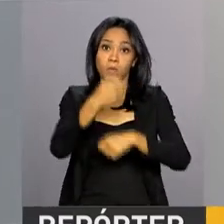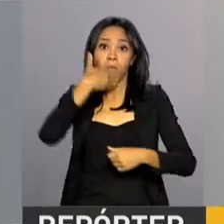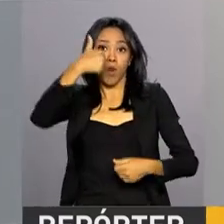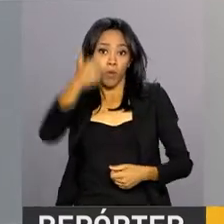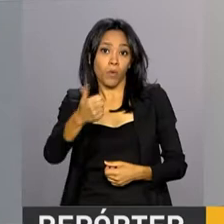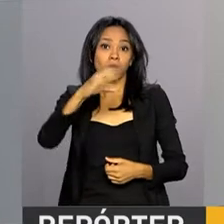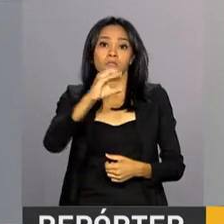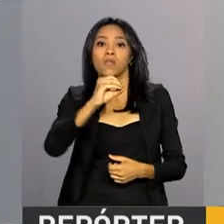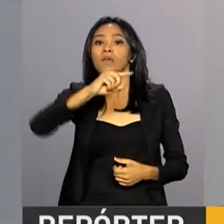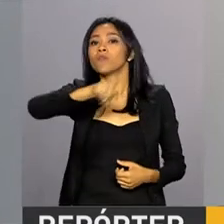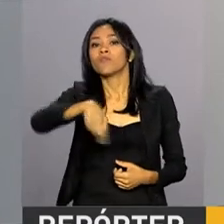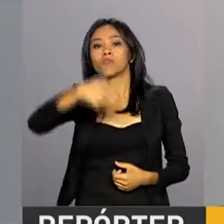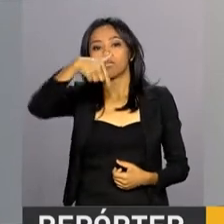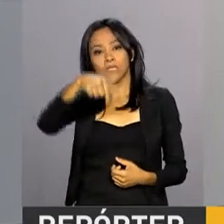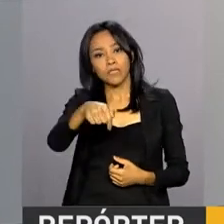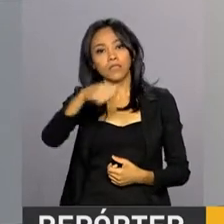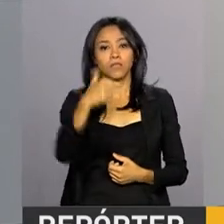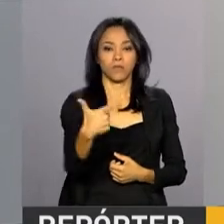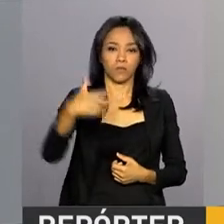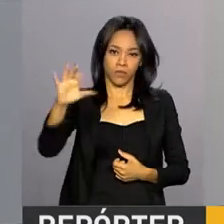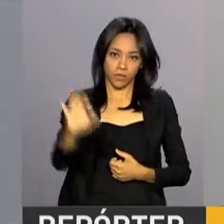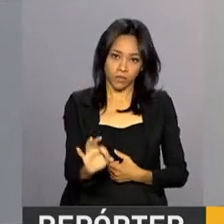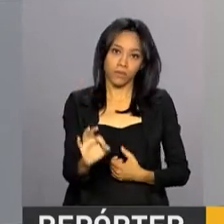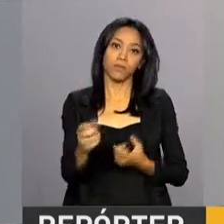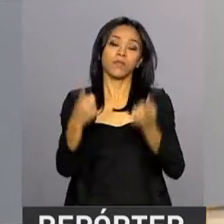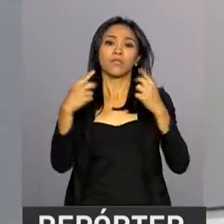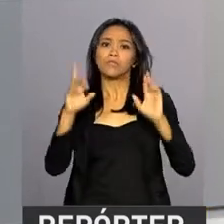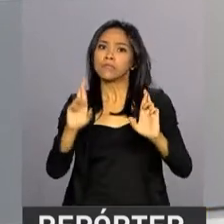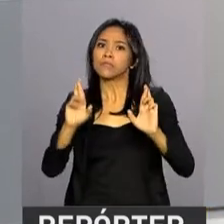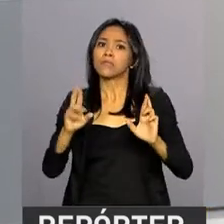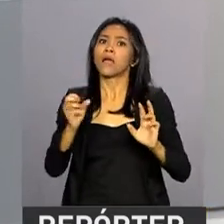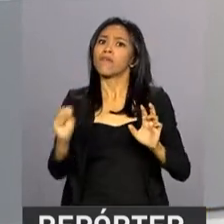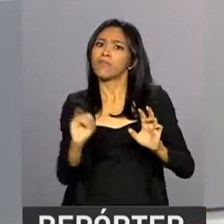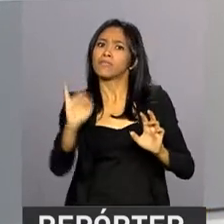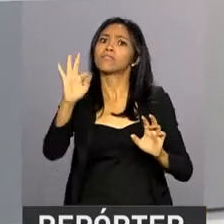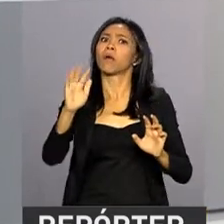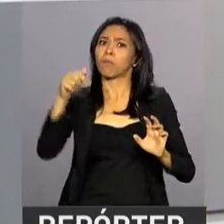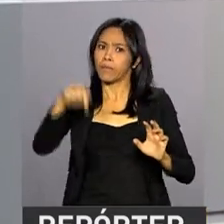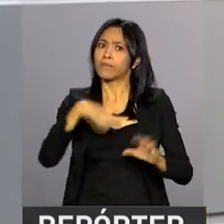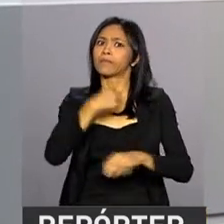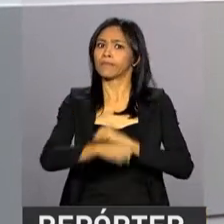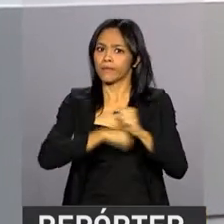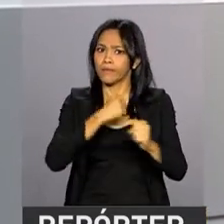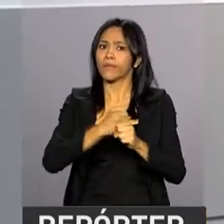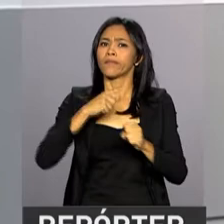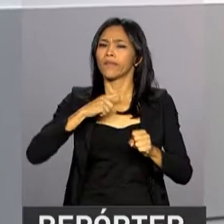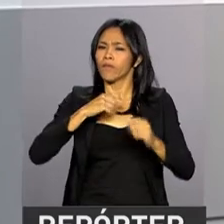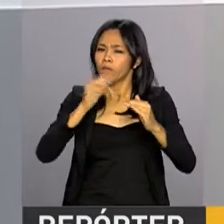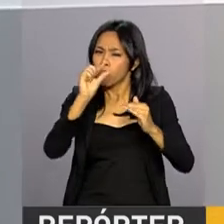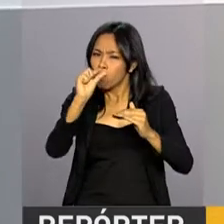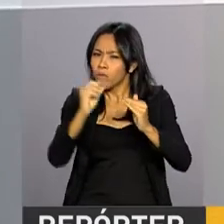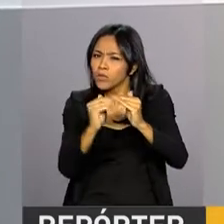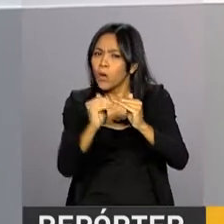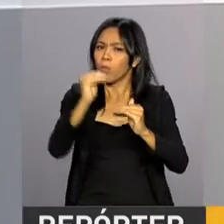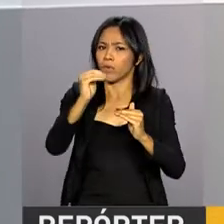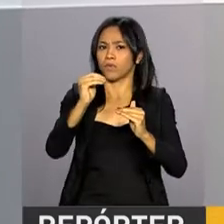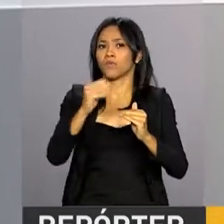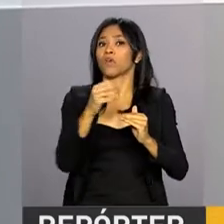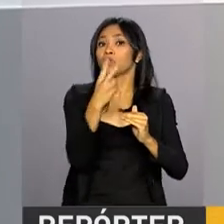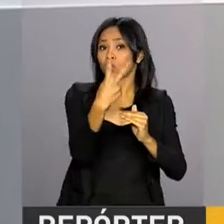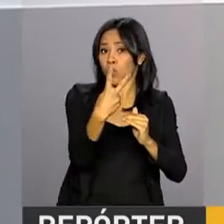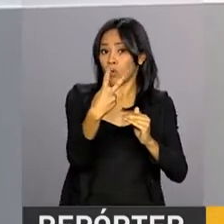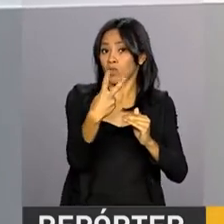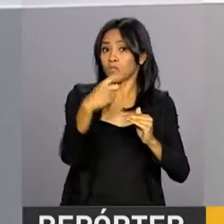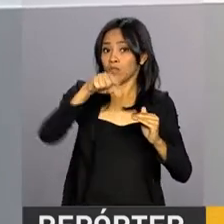para 0,72 por cento a expectativa de inflação para este ano teve uma leve alteração e passou de